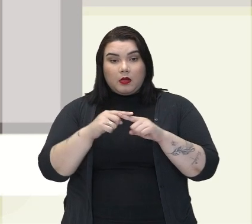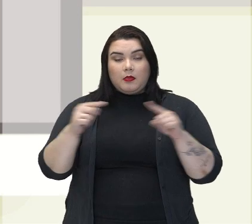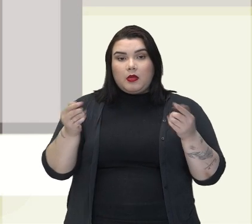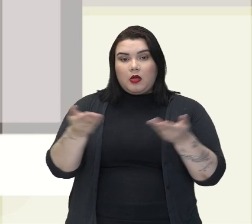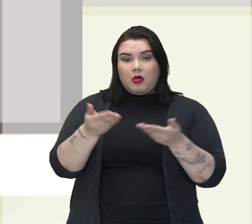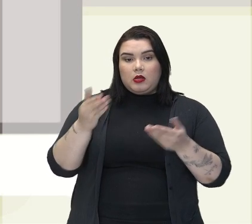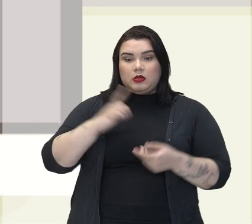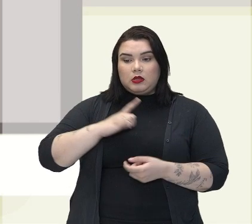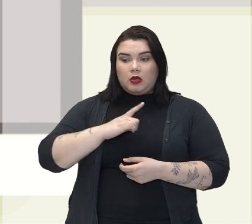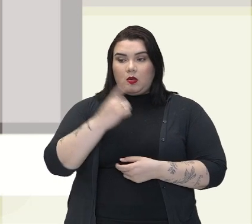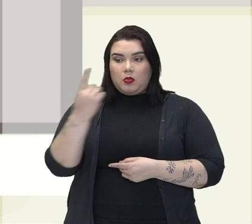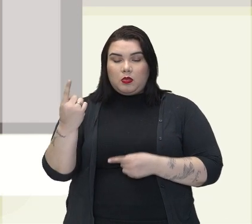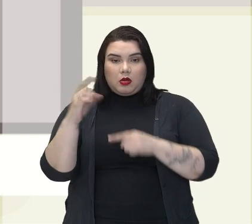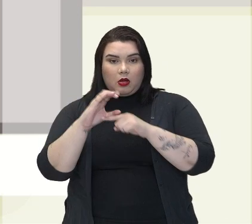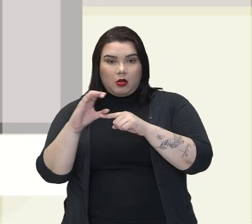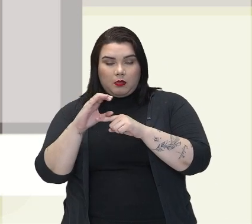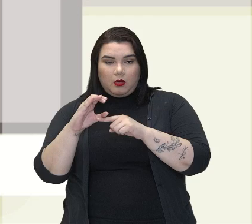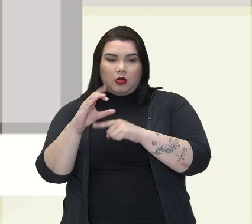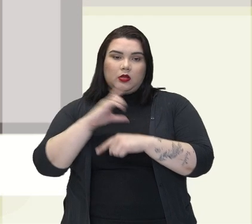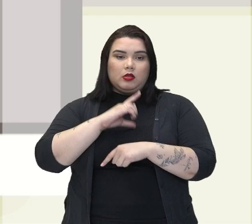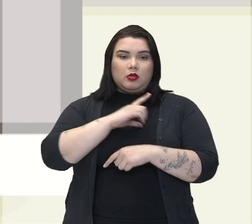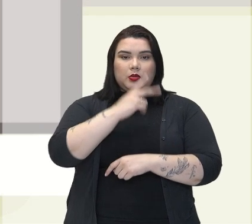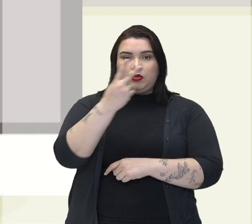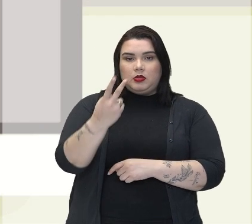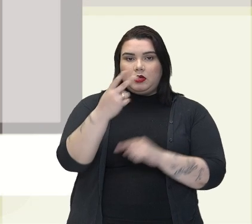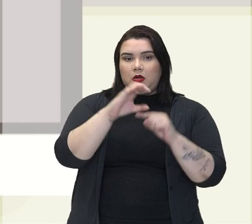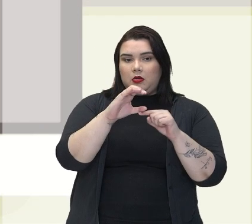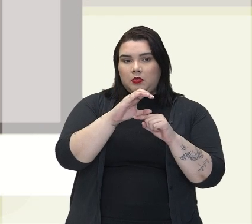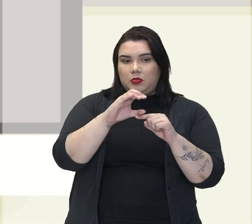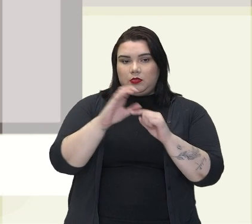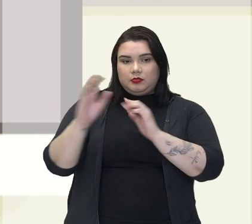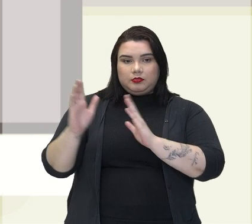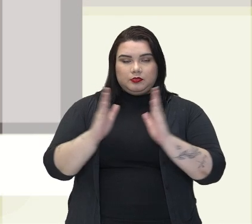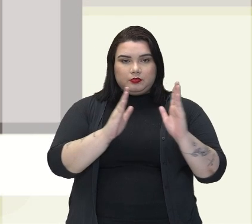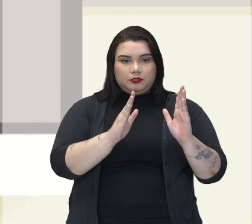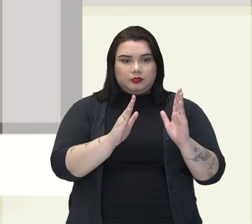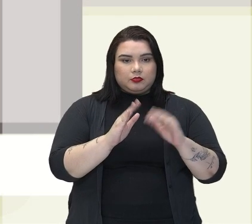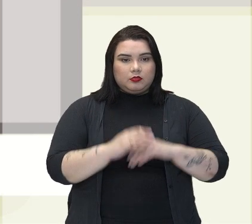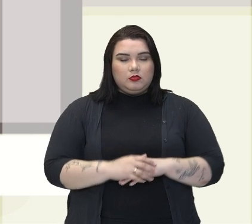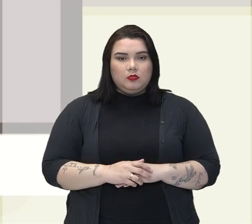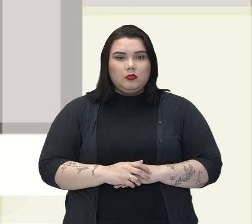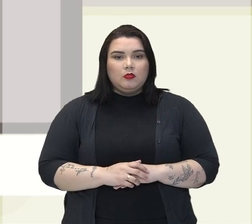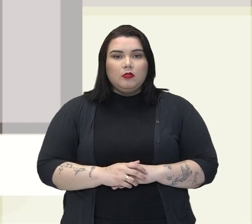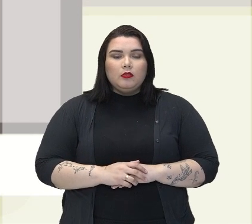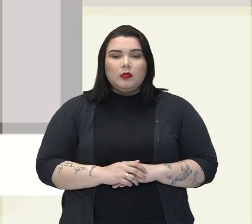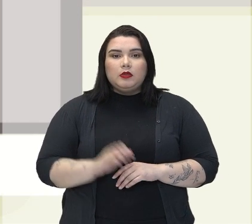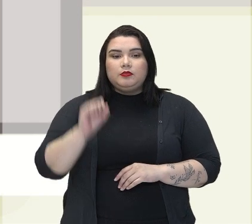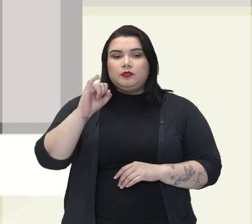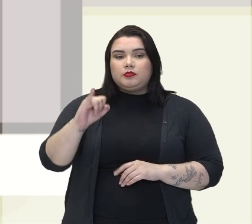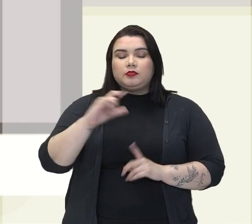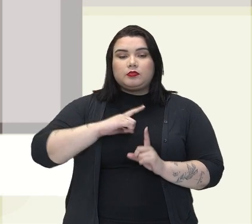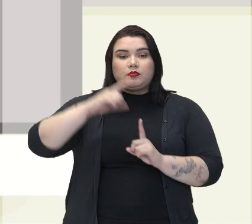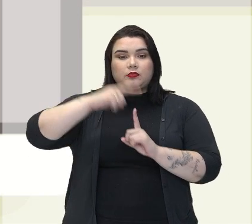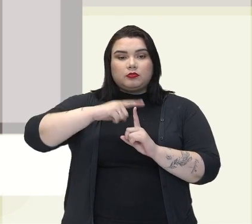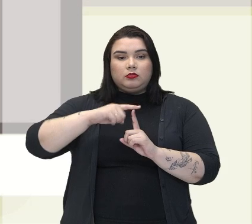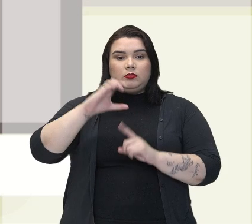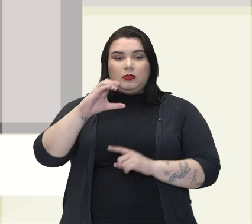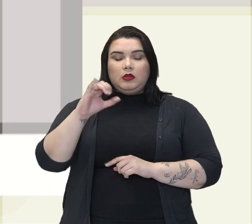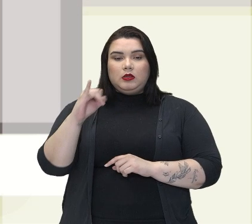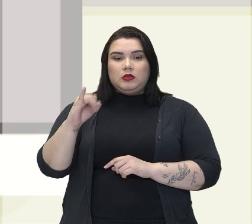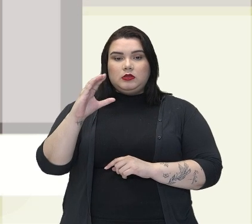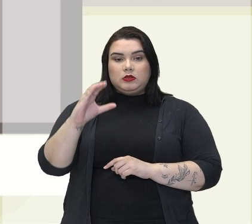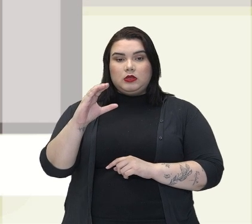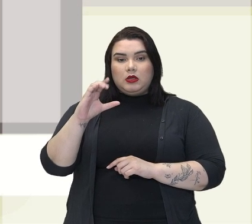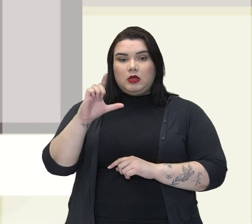vez de ter um carbono, eu tenho 2 carbonos. E quando eu tiver compostos cíclicos, olha que